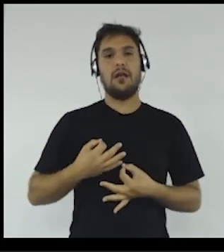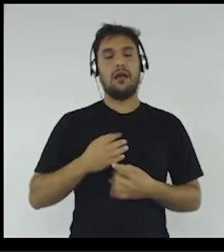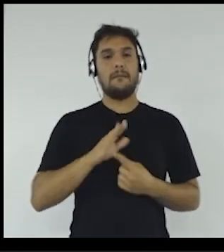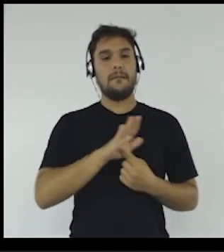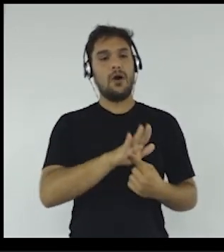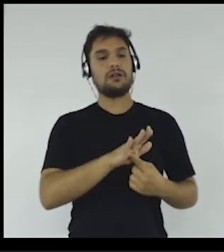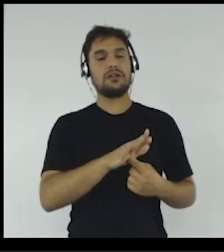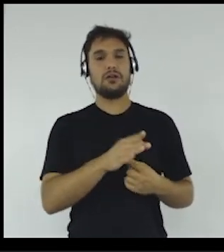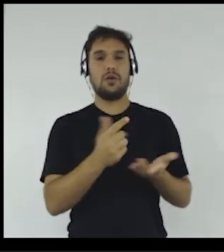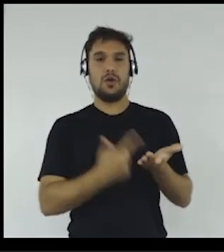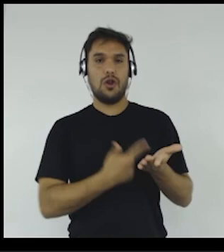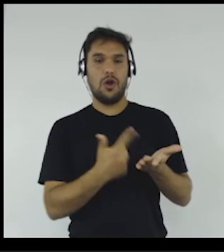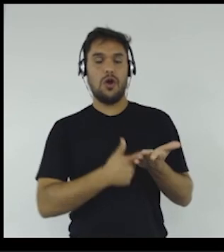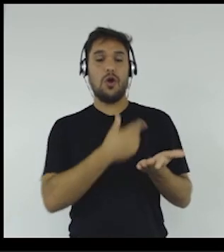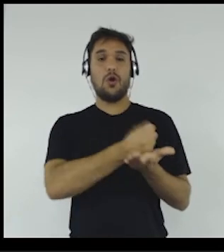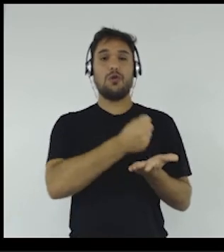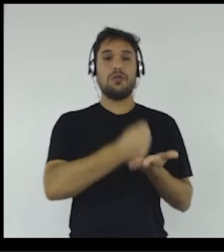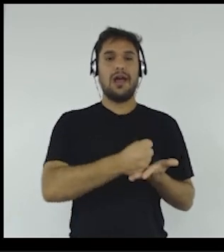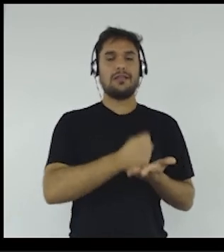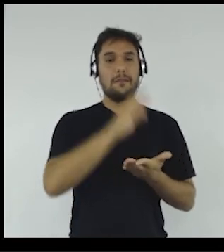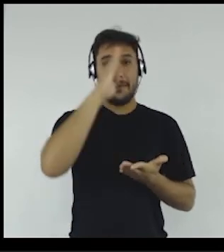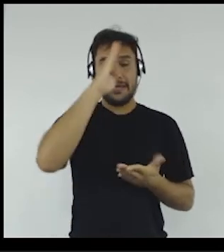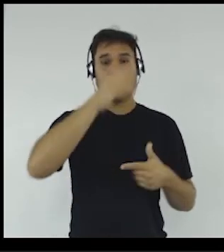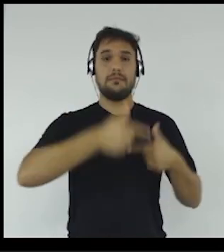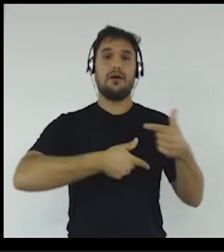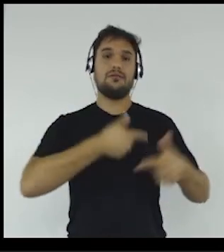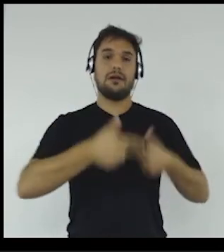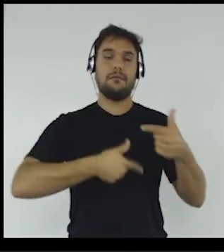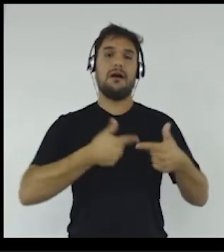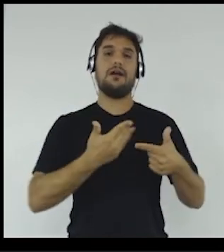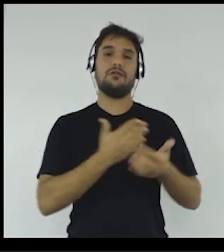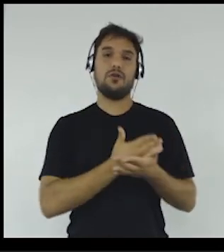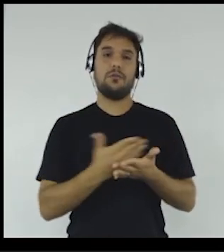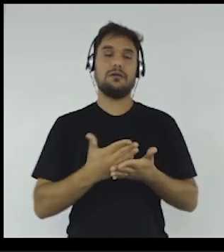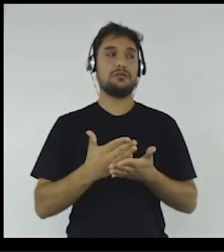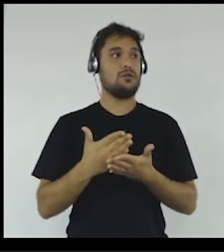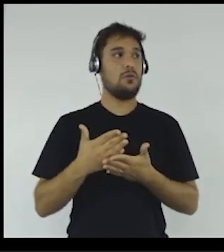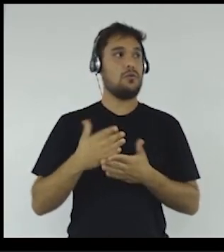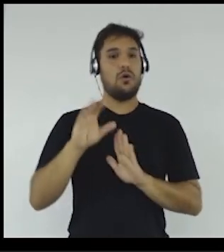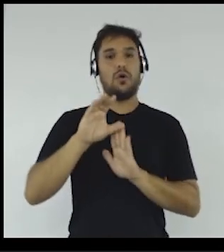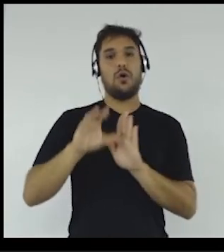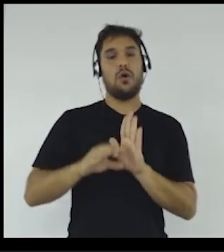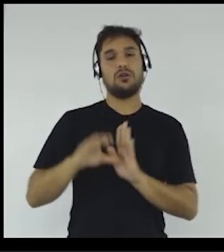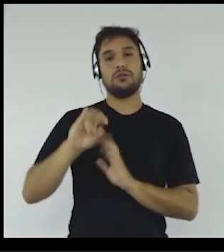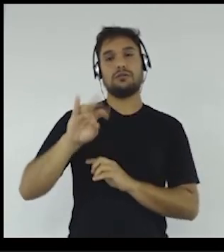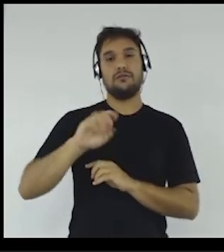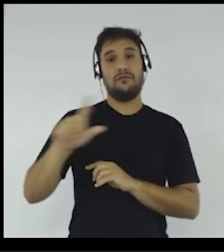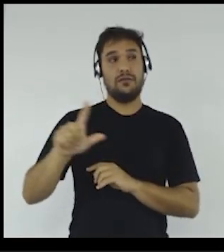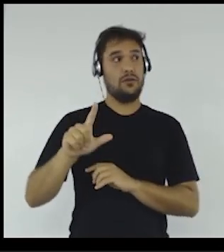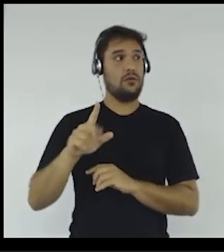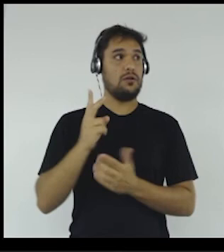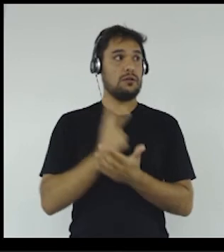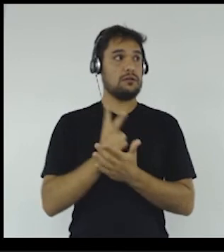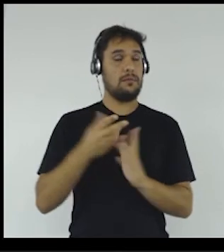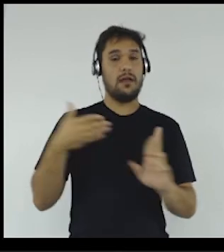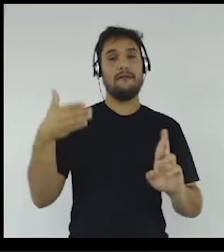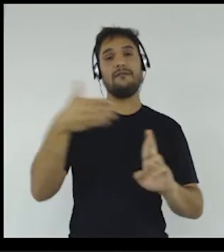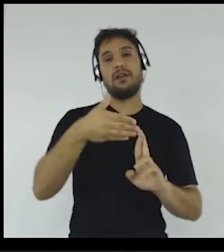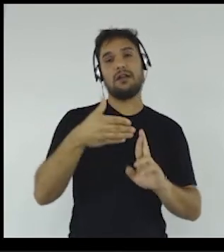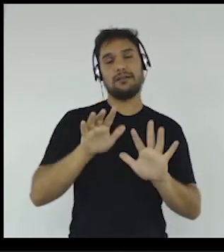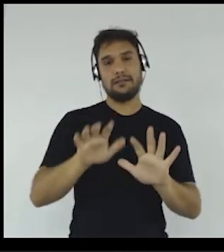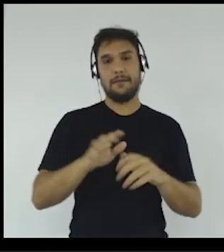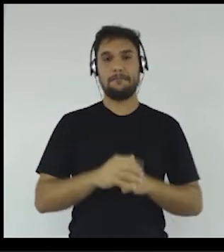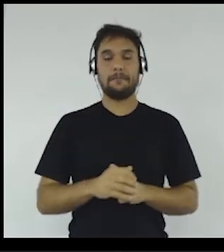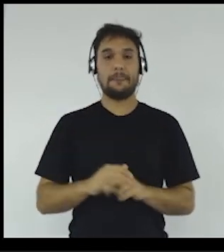obra Contratos suas principais alterações introduzidas pelo novo Código Civil, conforme referenciado acima.